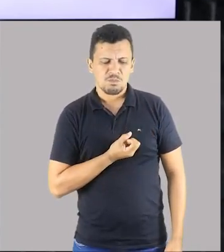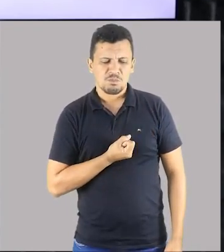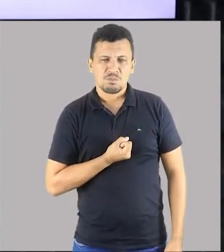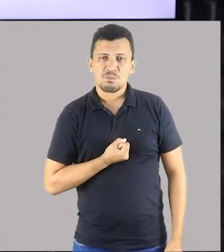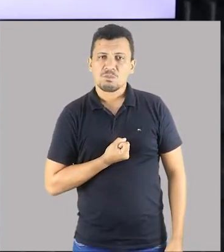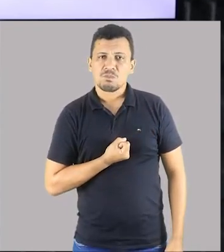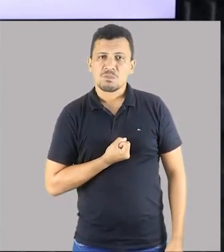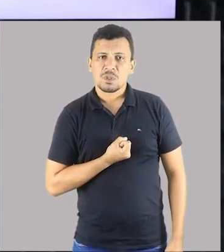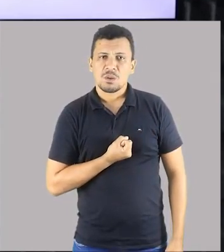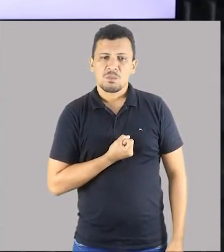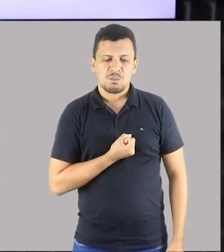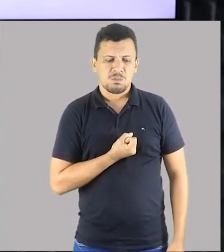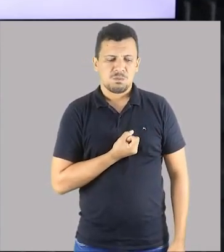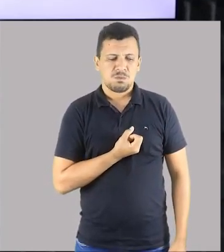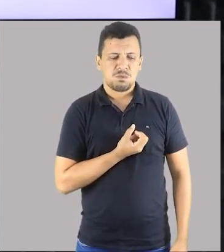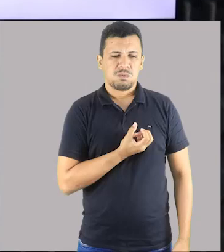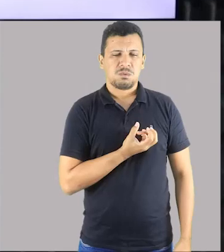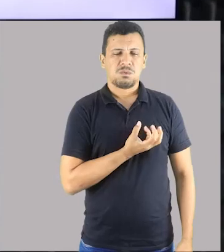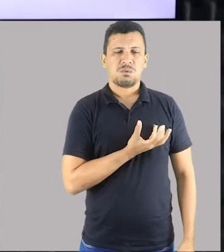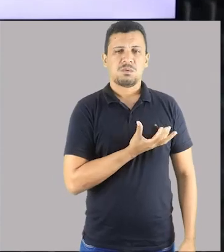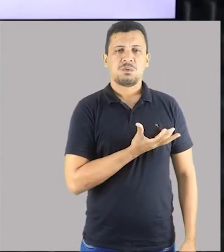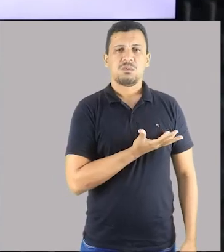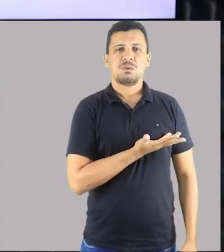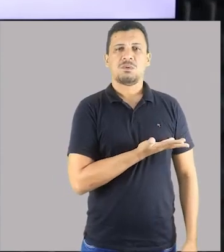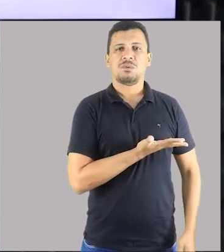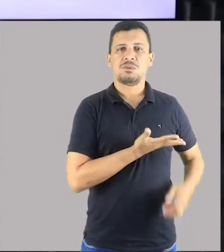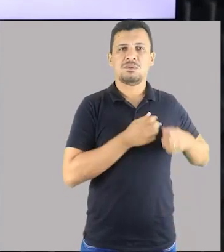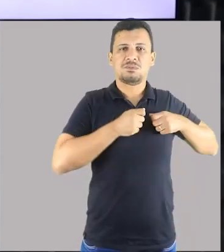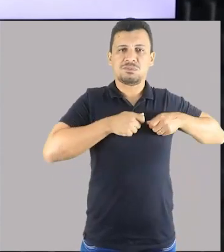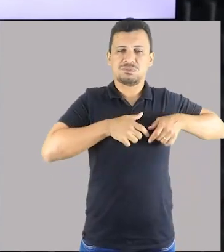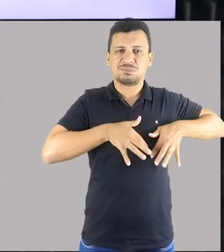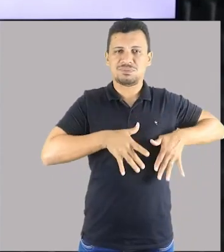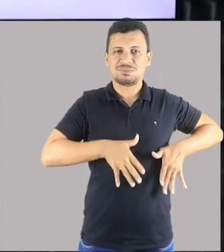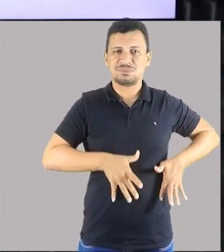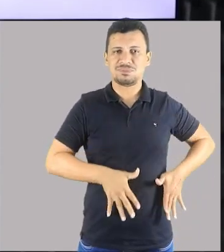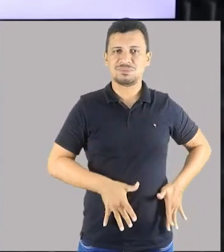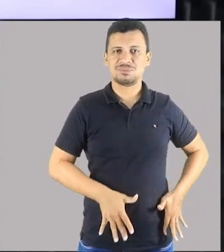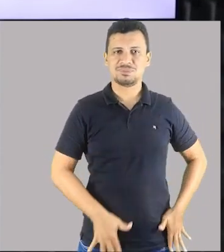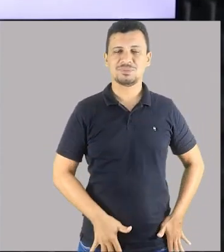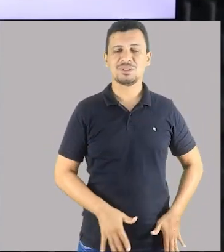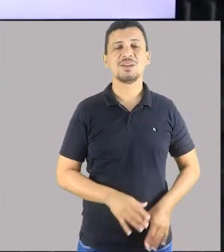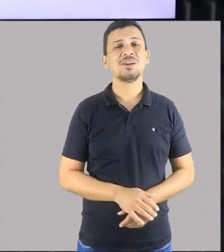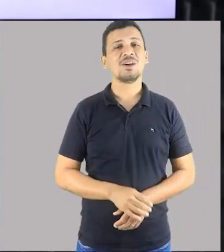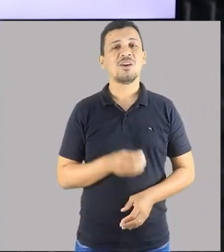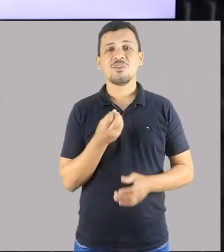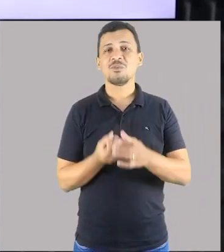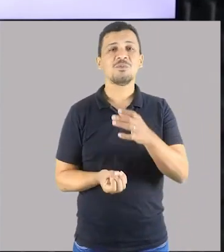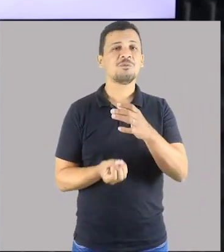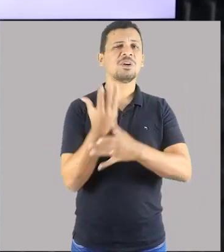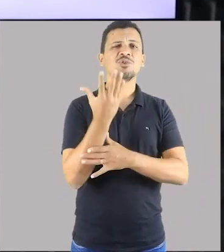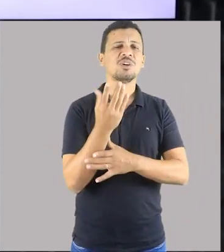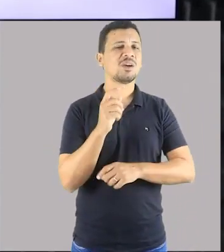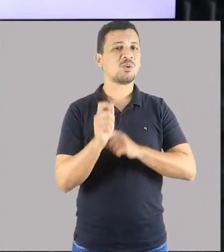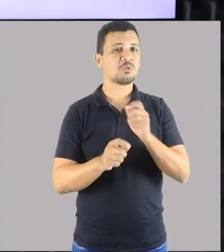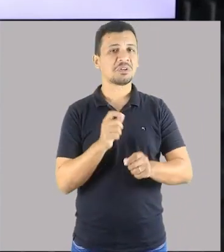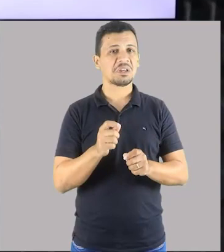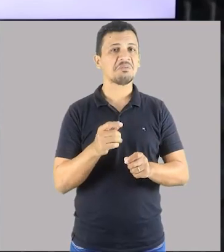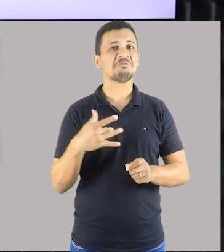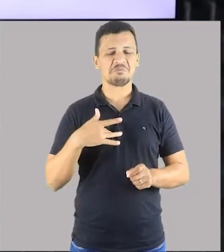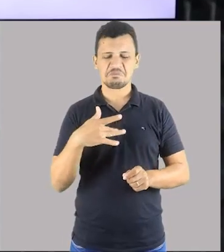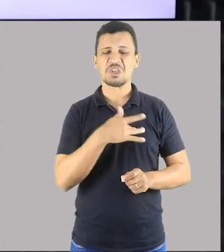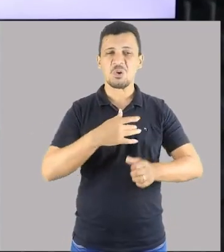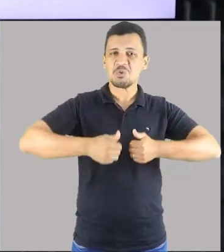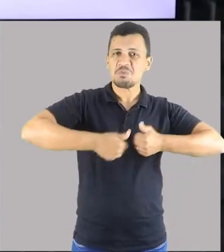para a circulação esse sangue, que a gente chama de mecanismo de Frankenstein. E isso vai gerar um benefício